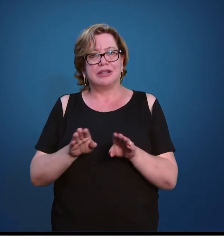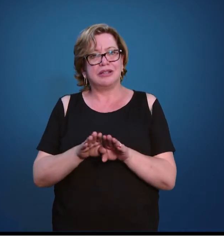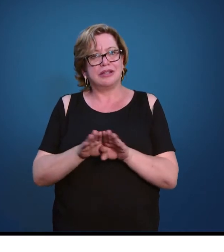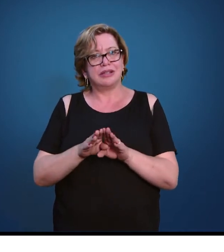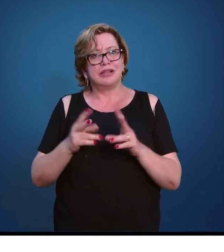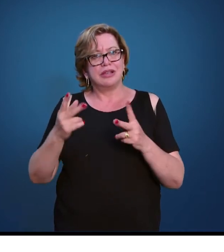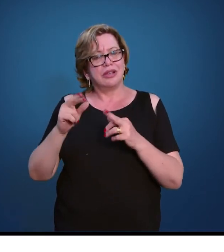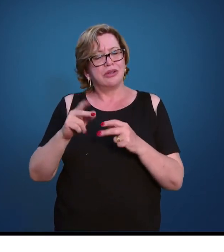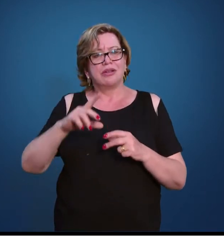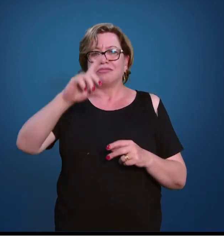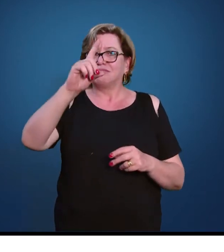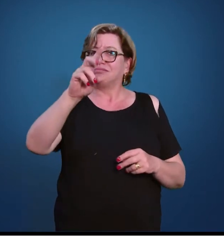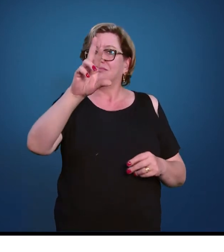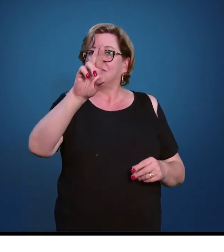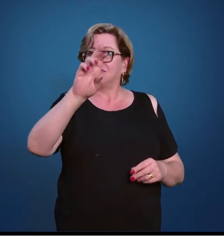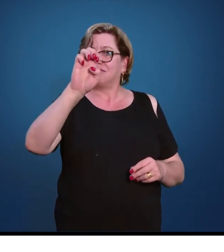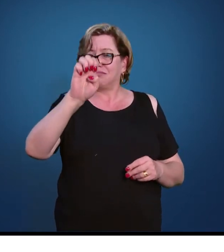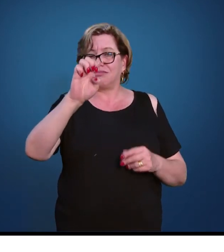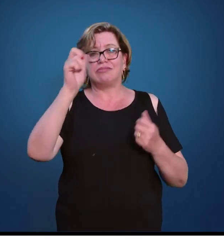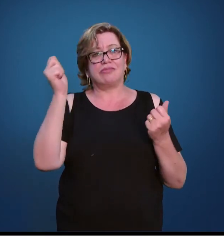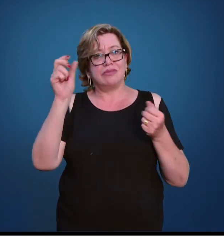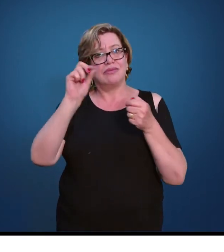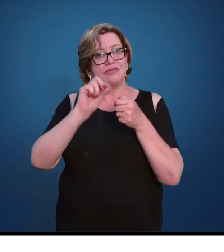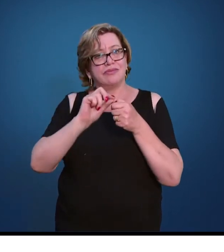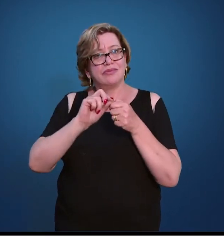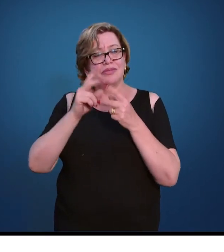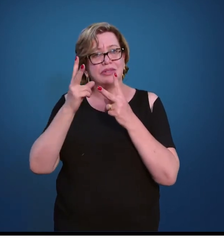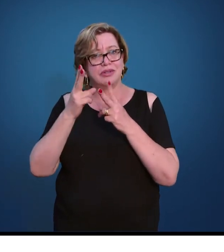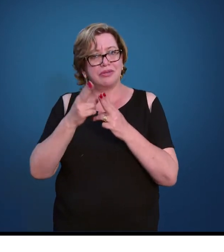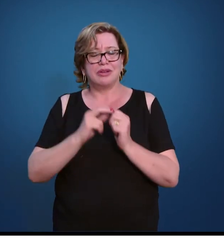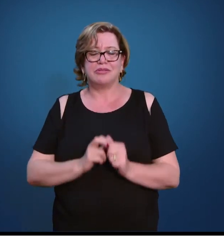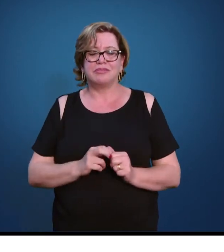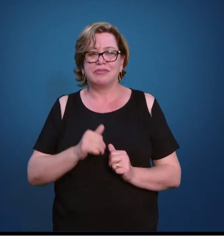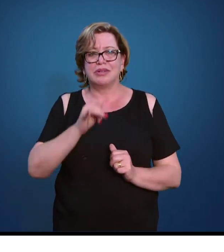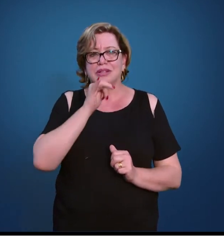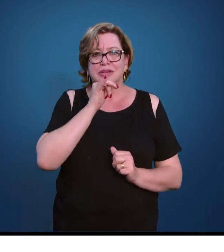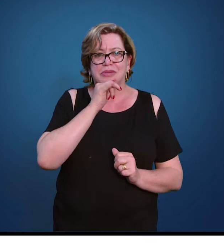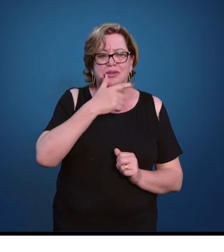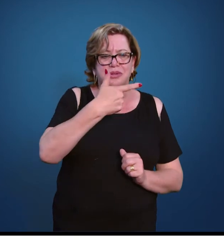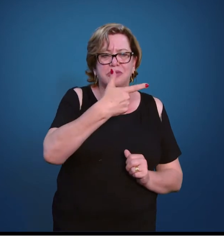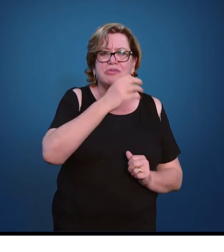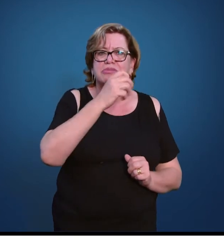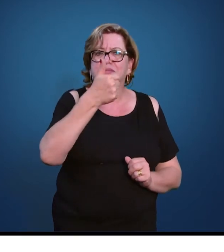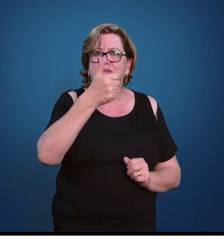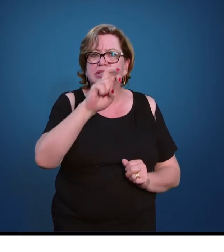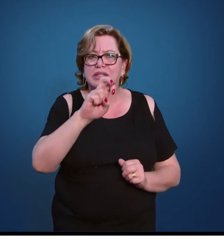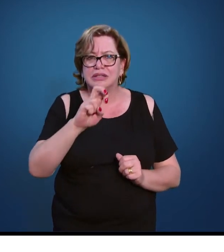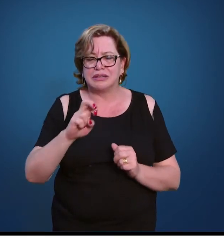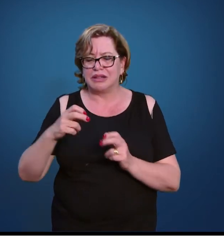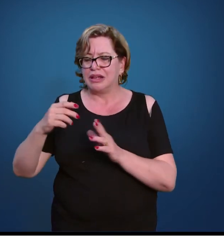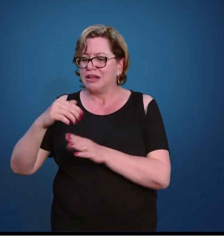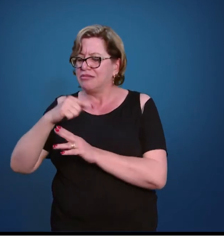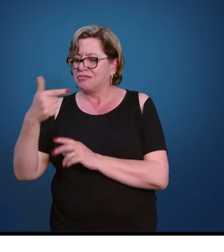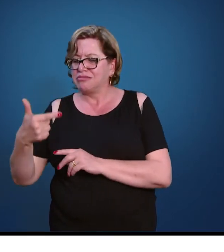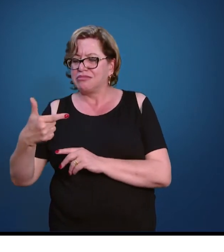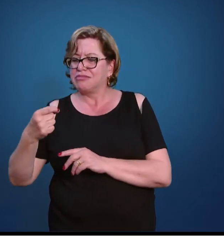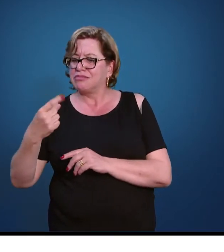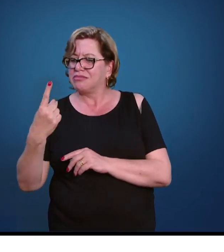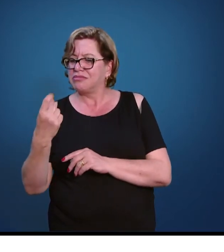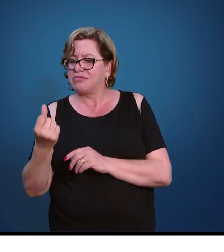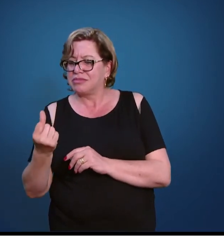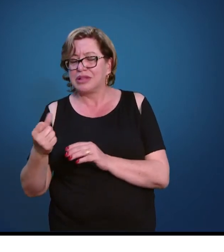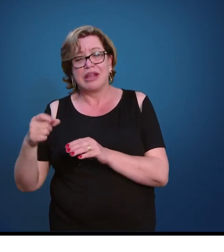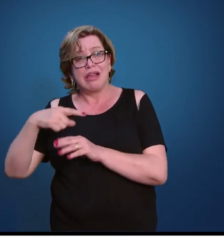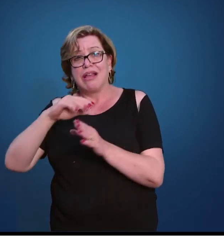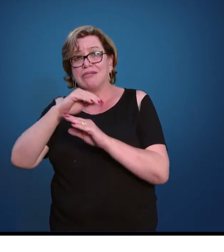mesma coisa se pode fazer na DRE. Põe a DRE de 2015 e 2016 e 2017 e analisa,